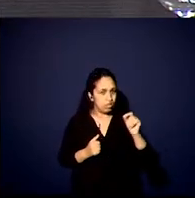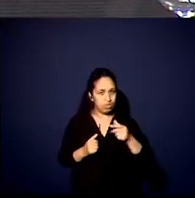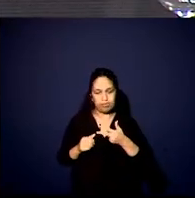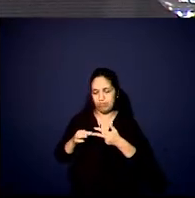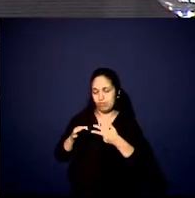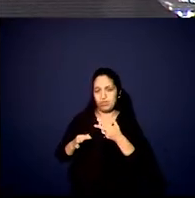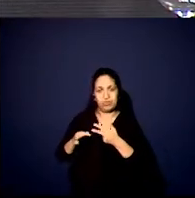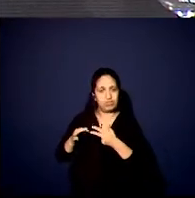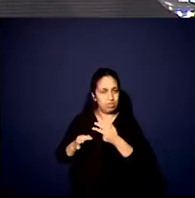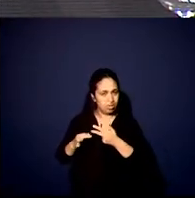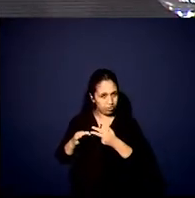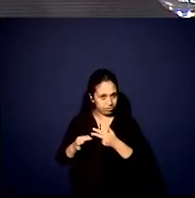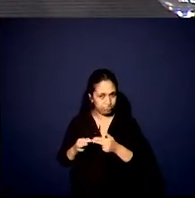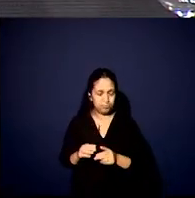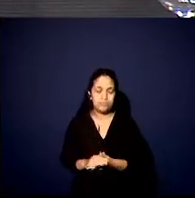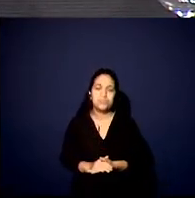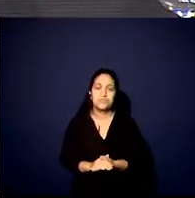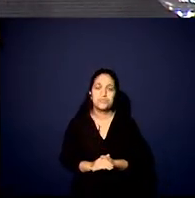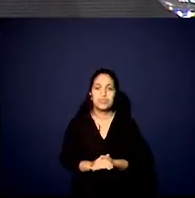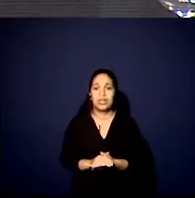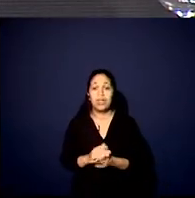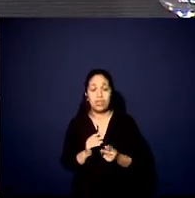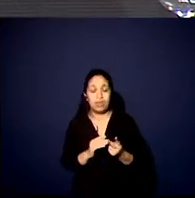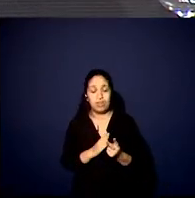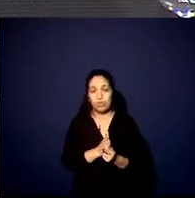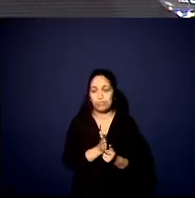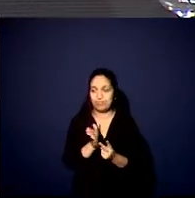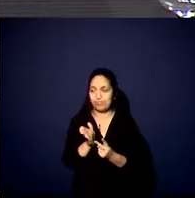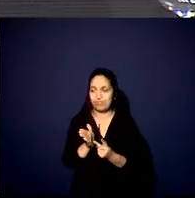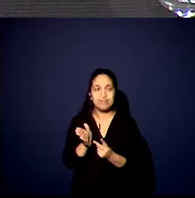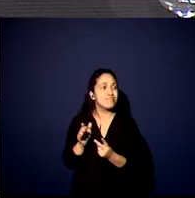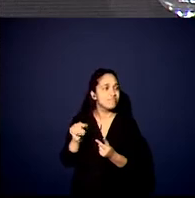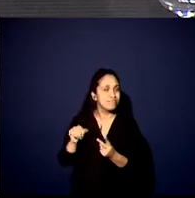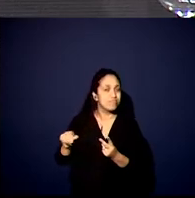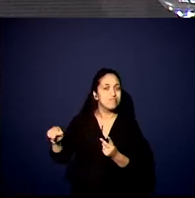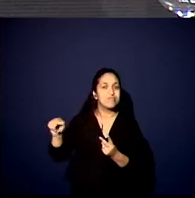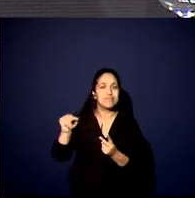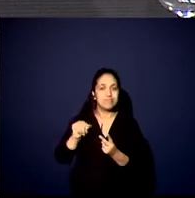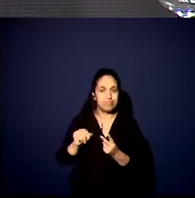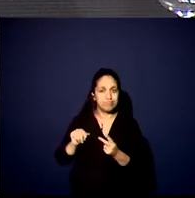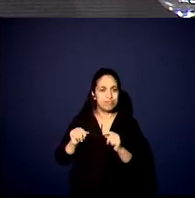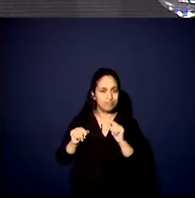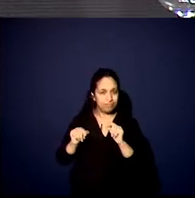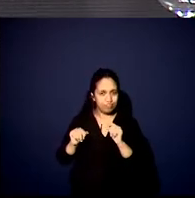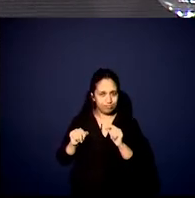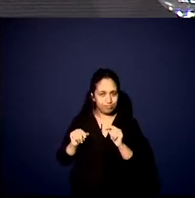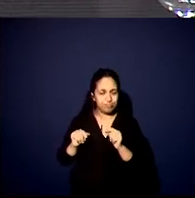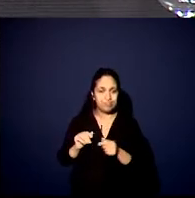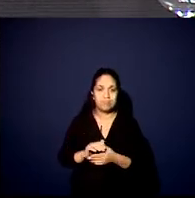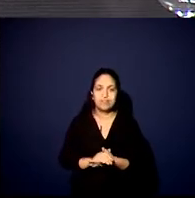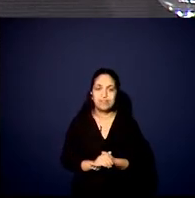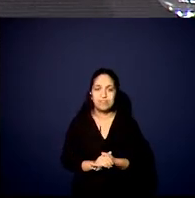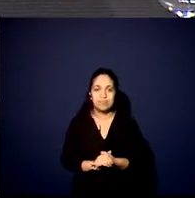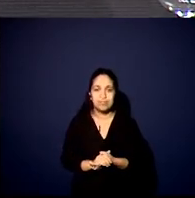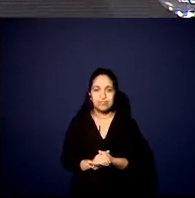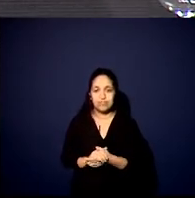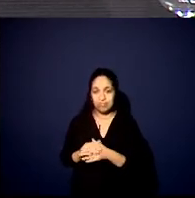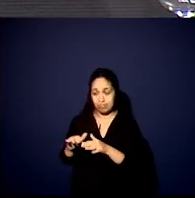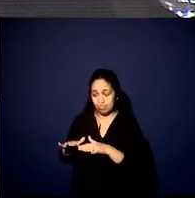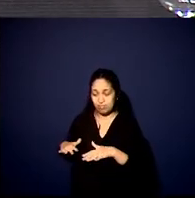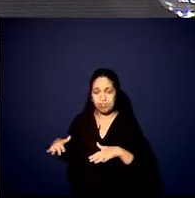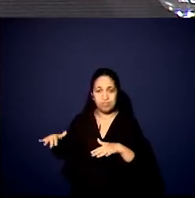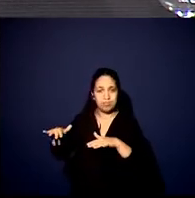judiciário e nós tivemos um outro vetor que levou esse dito ativismo aí mais concernente ao chamado mercado